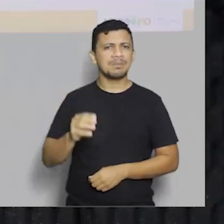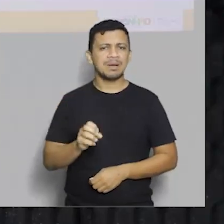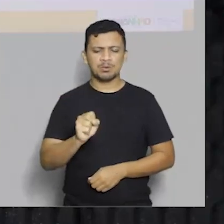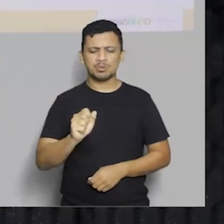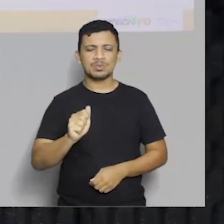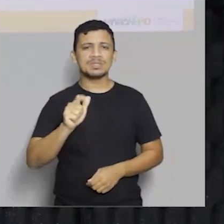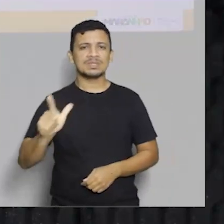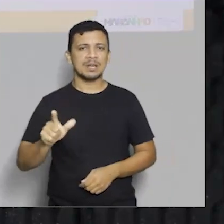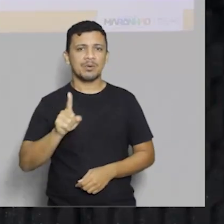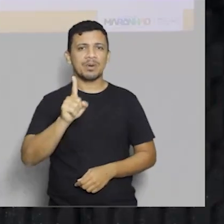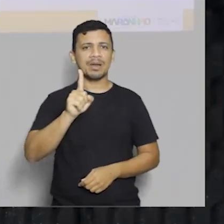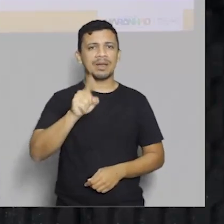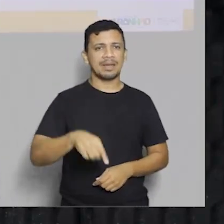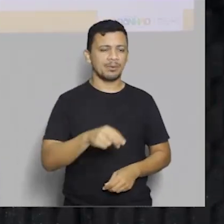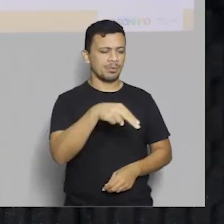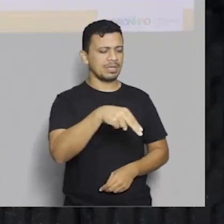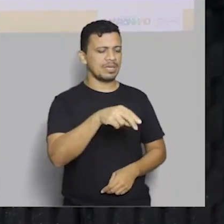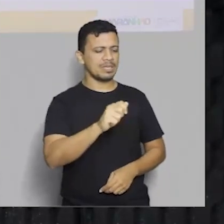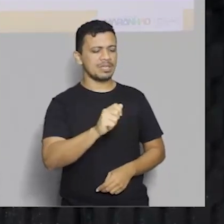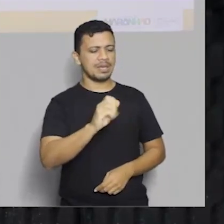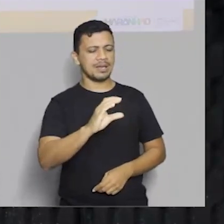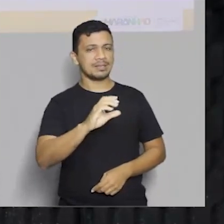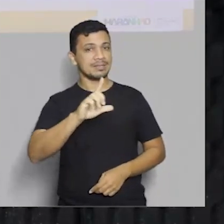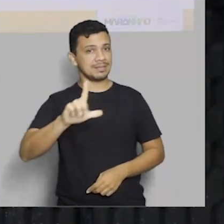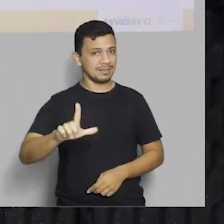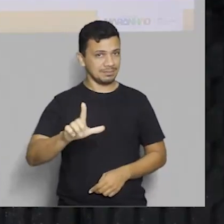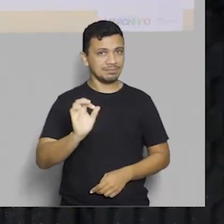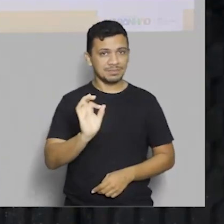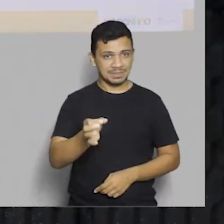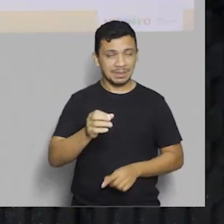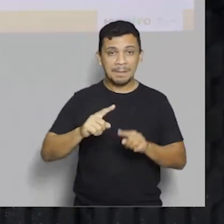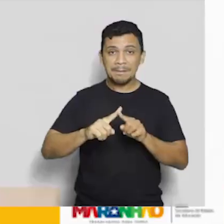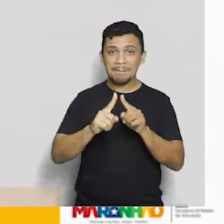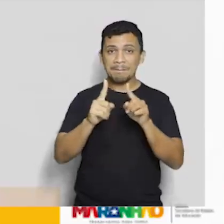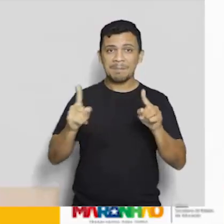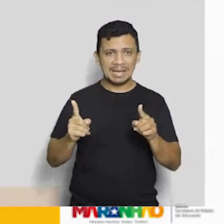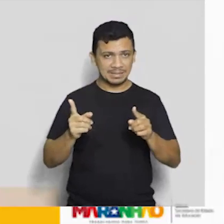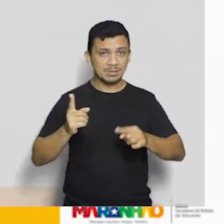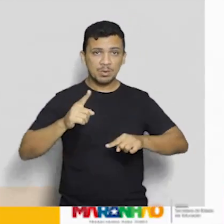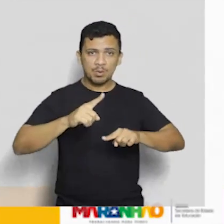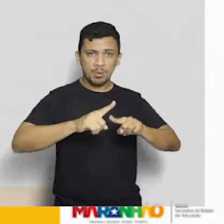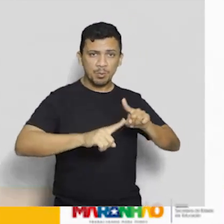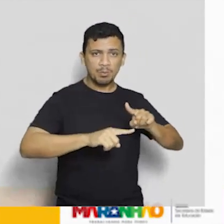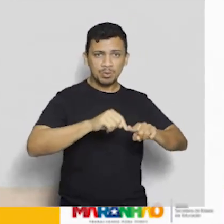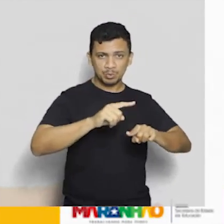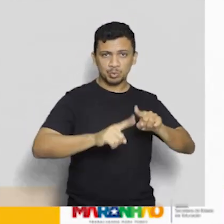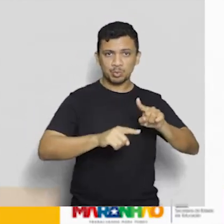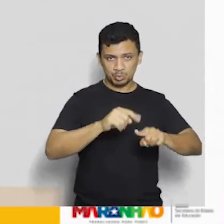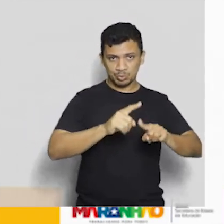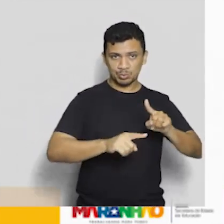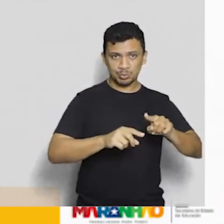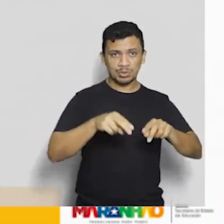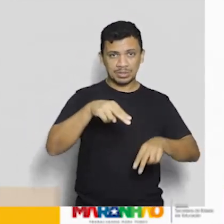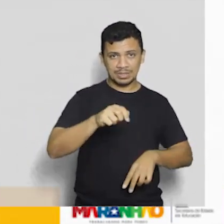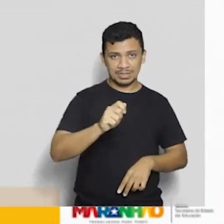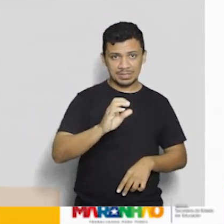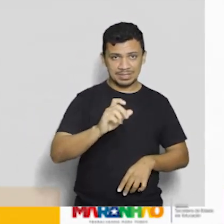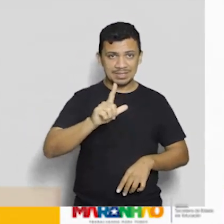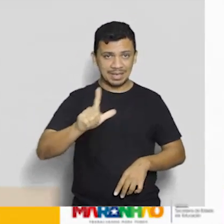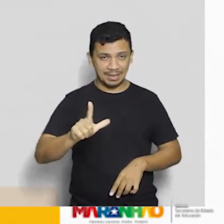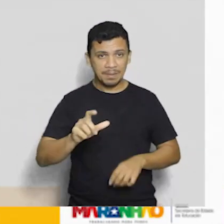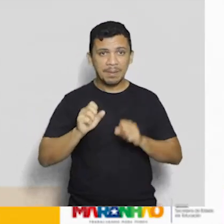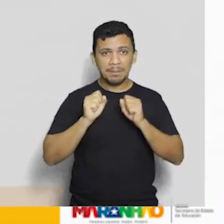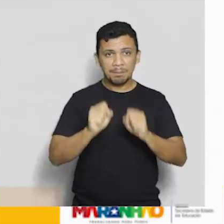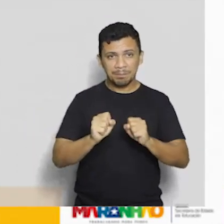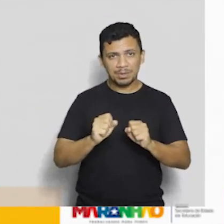cozinha é o cloreto de sódio, ok? Mas o produto, ou seja, o sal de cozinha,